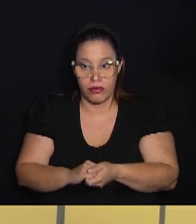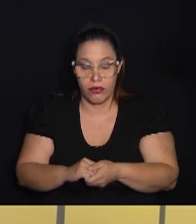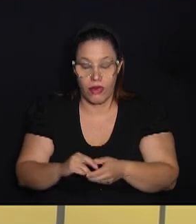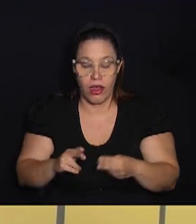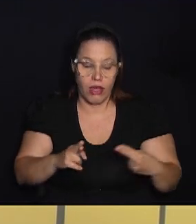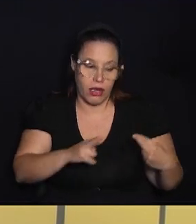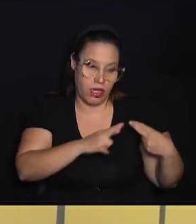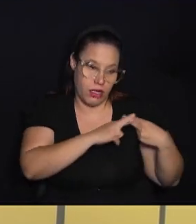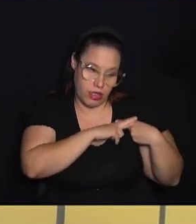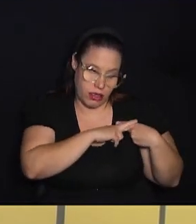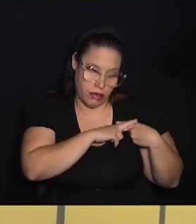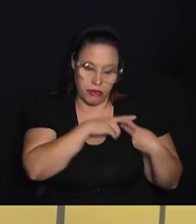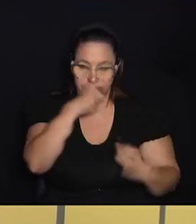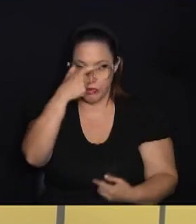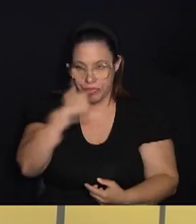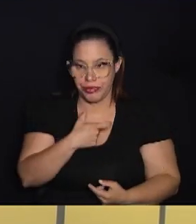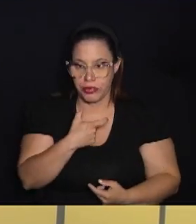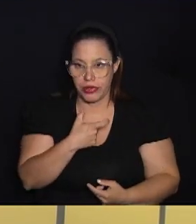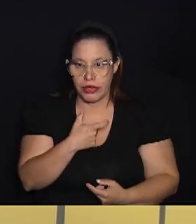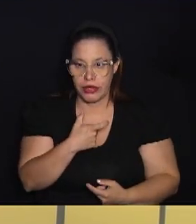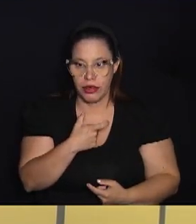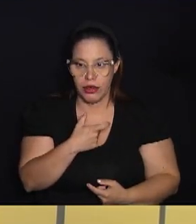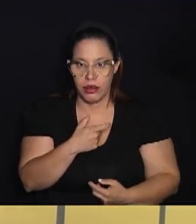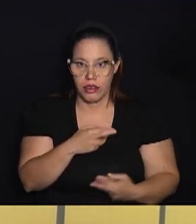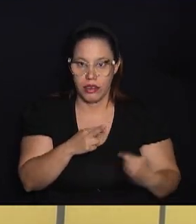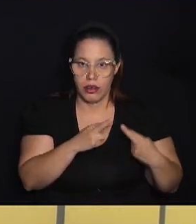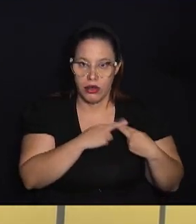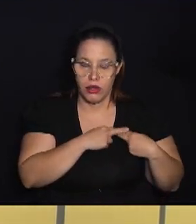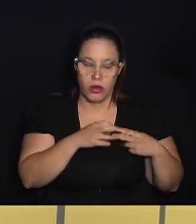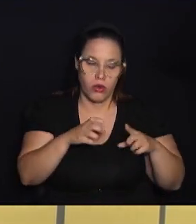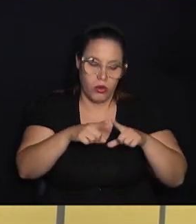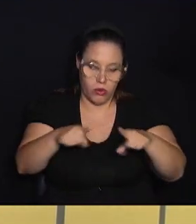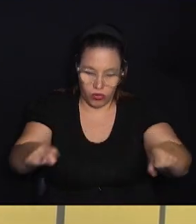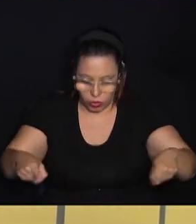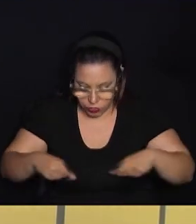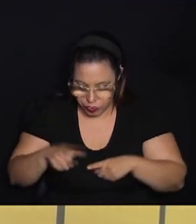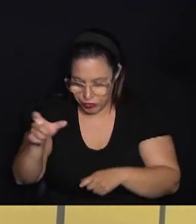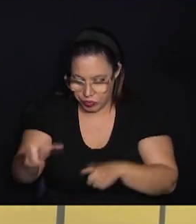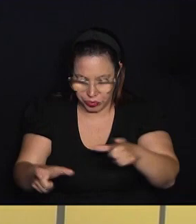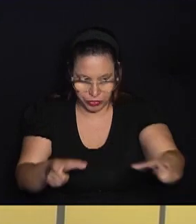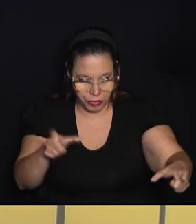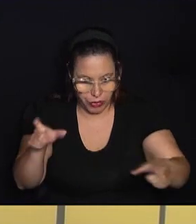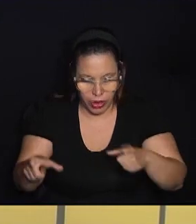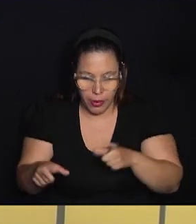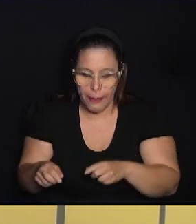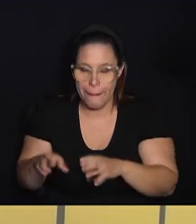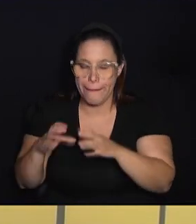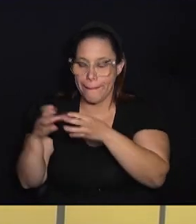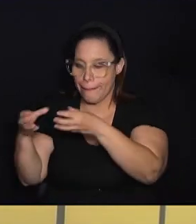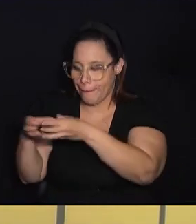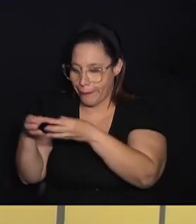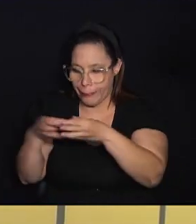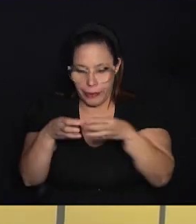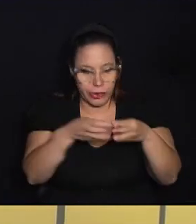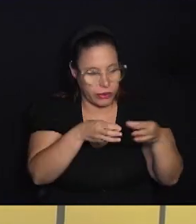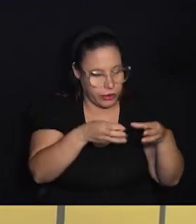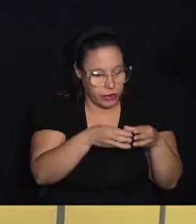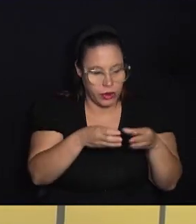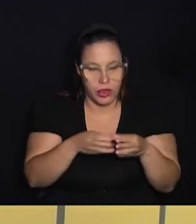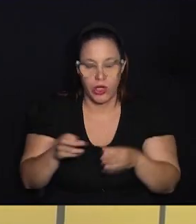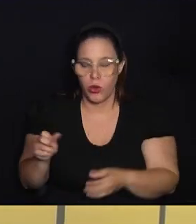consigo eu acho que ela também leva uma autoresponsabilidade com o espaço uma autor responsabilidade com o coletivo então o coletivo o